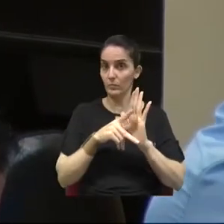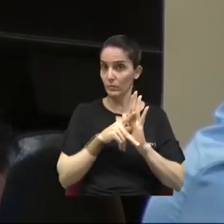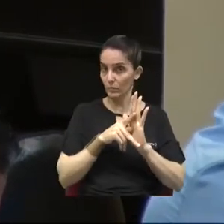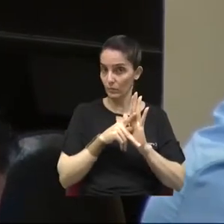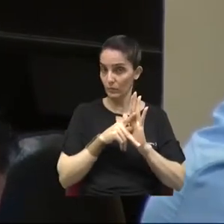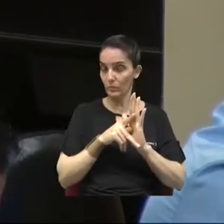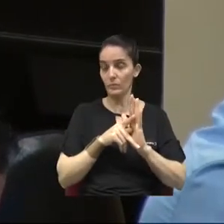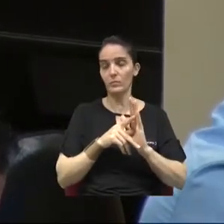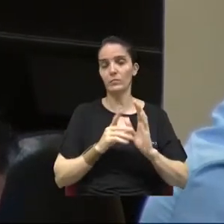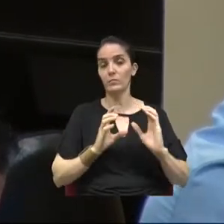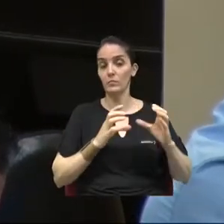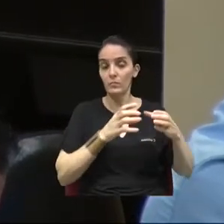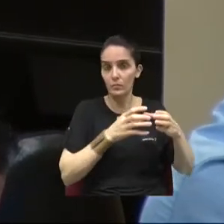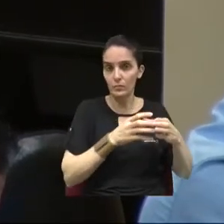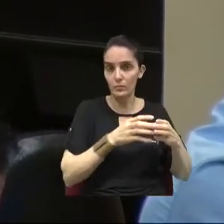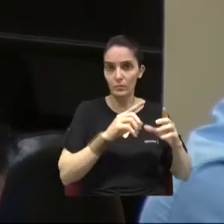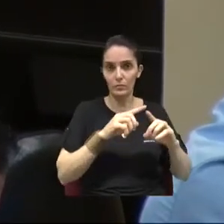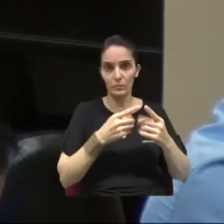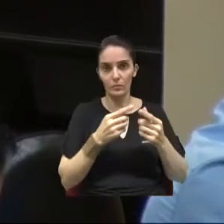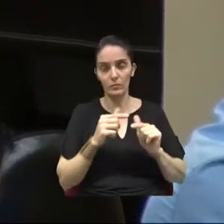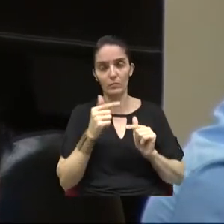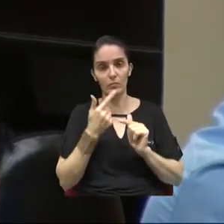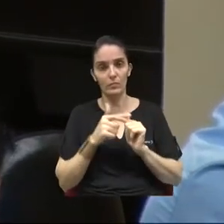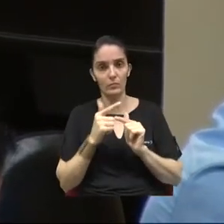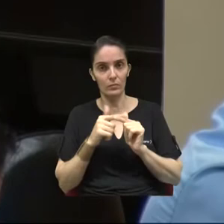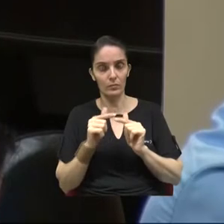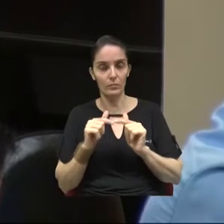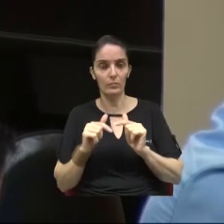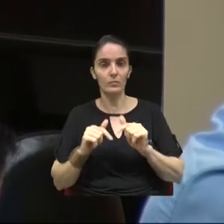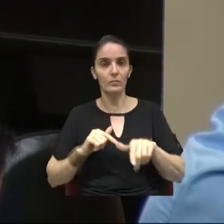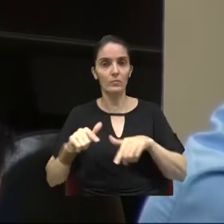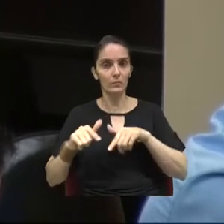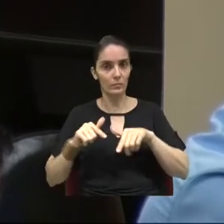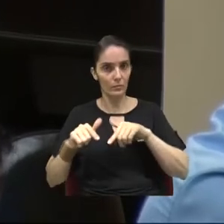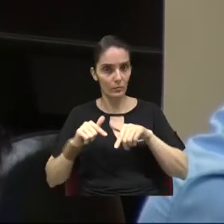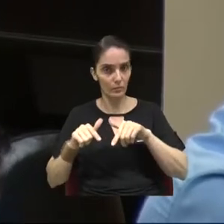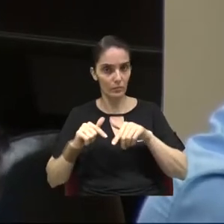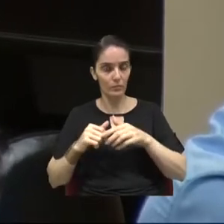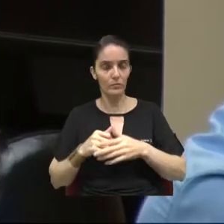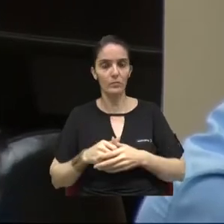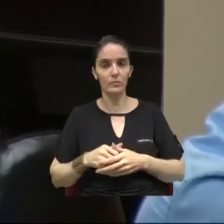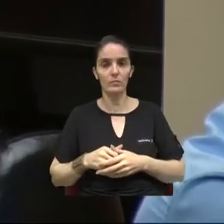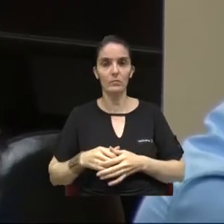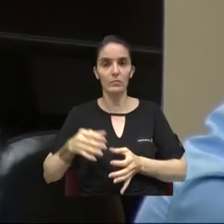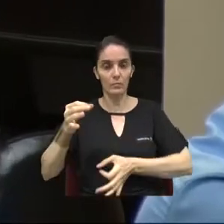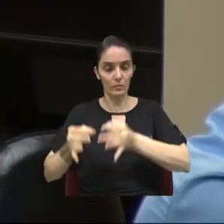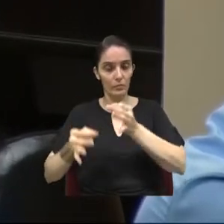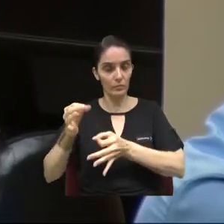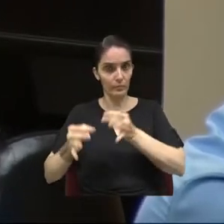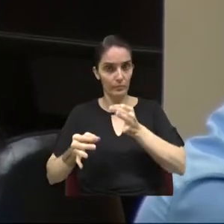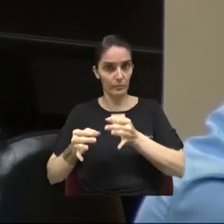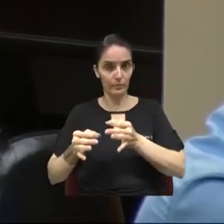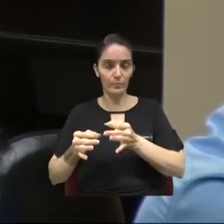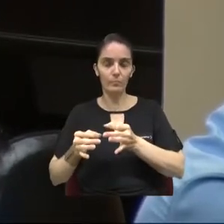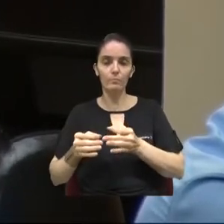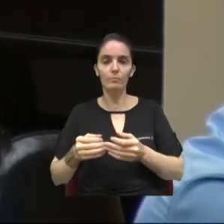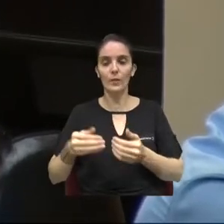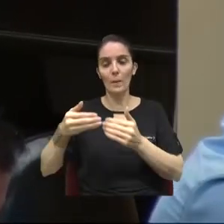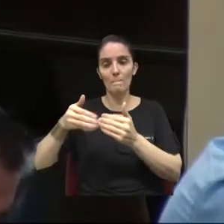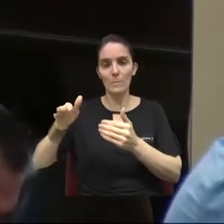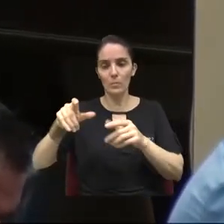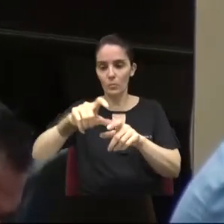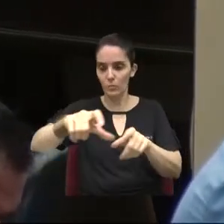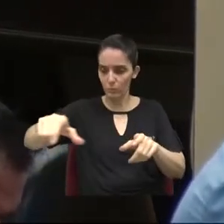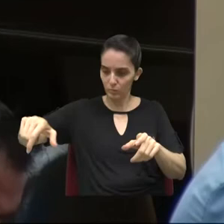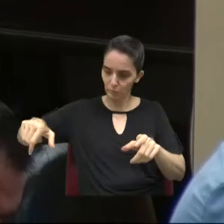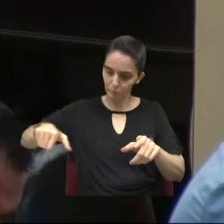questões de ações trabalhistas, a Inter acabou perdendo isso daí e travou ali a